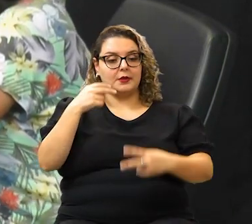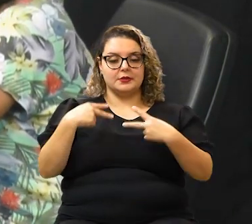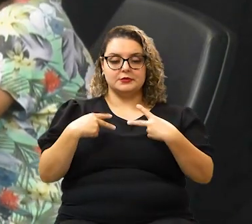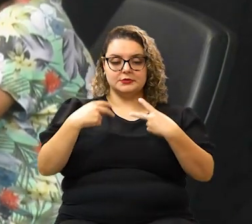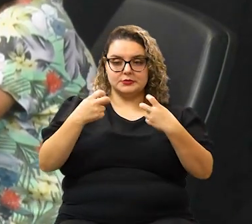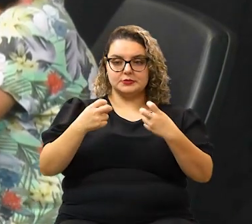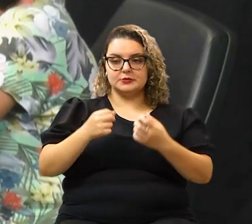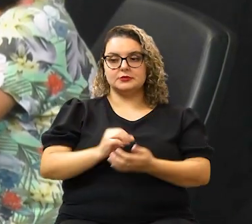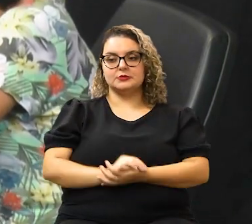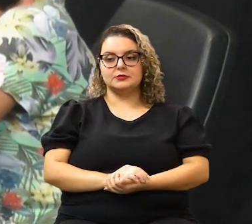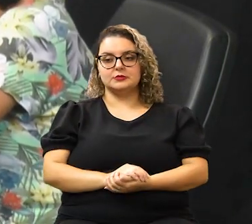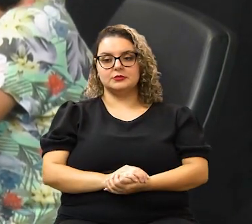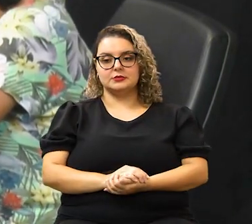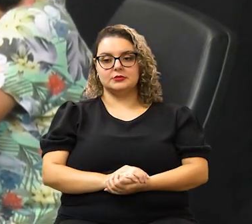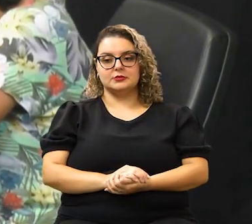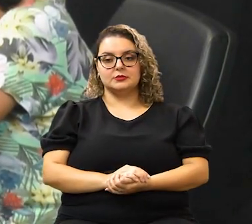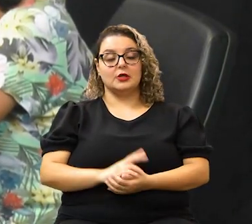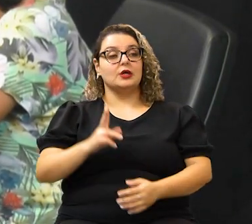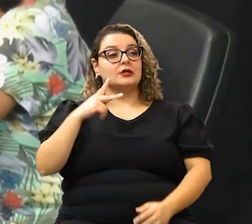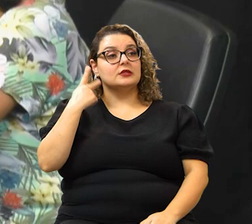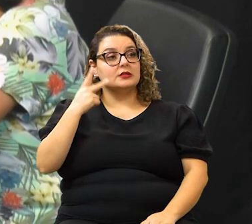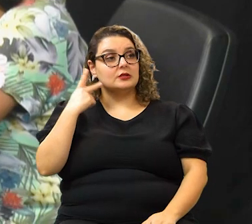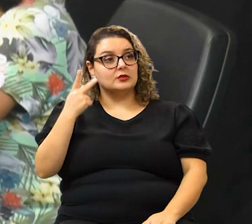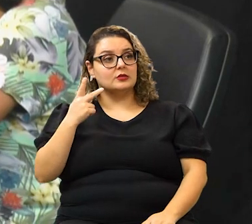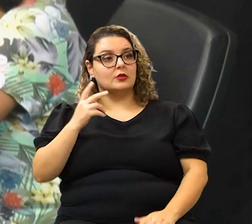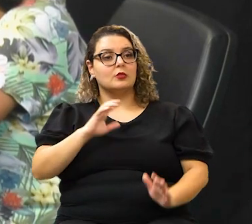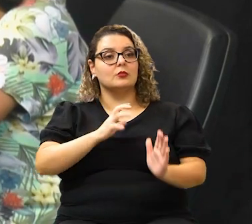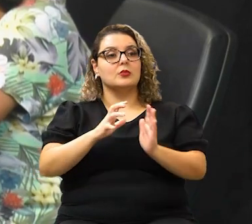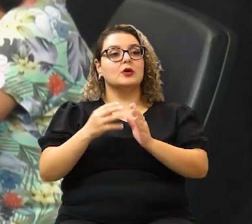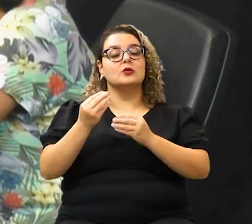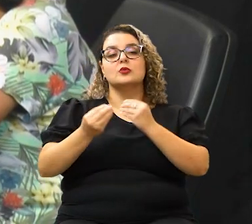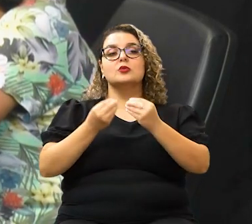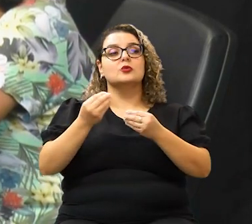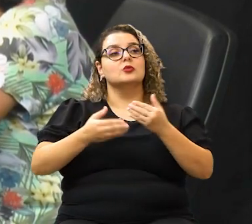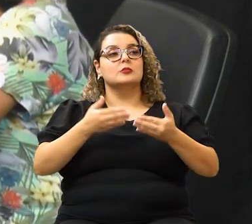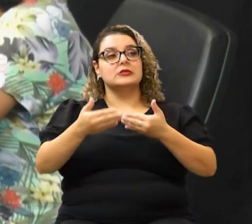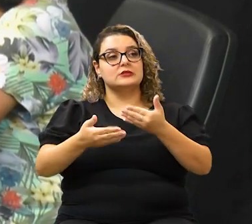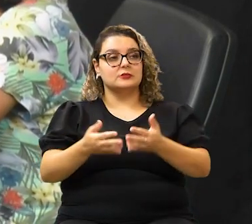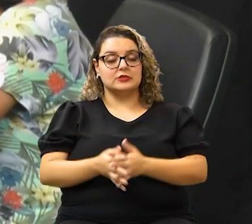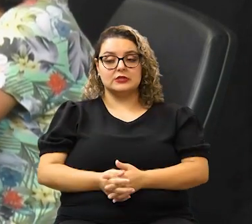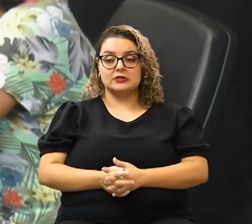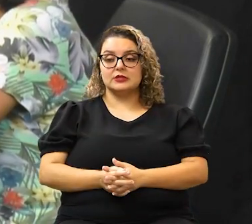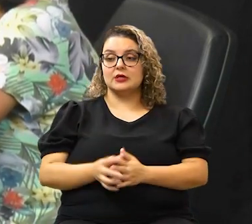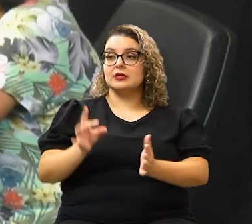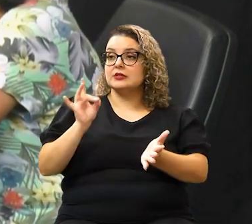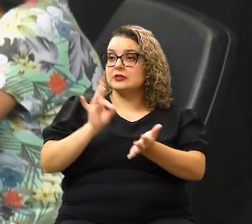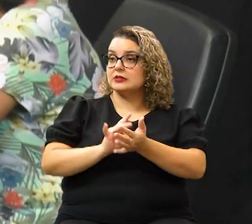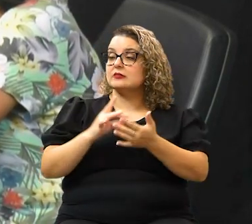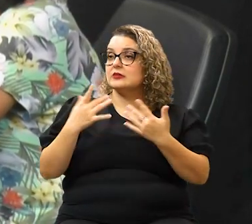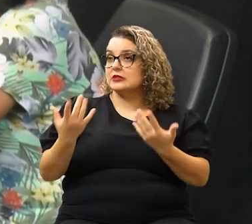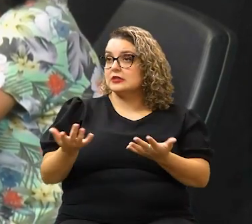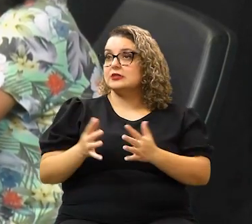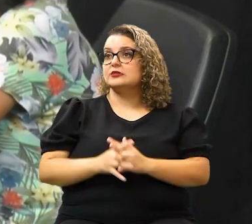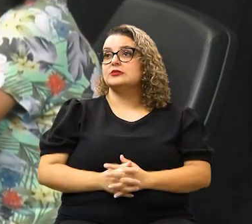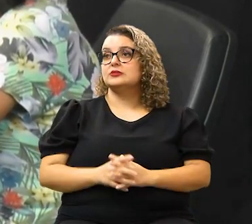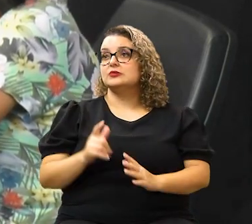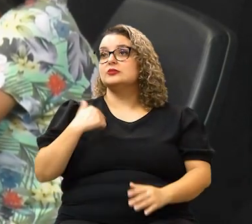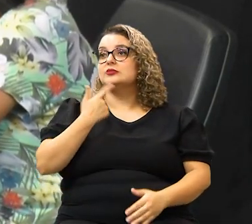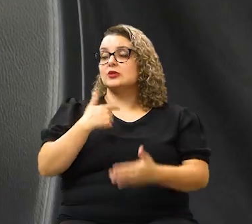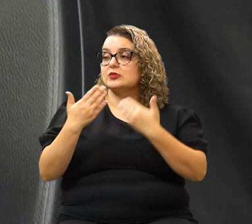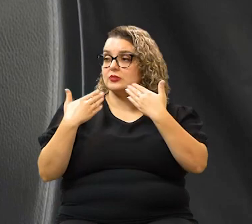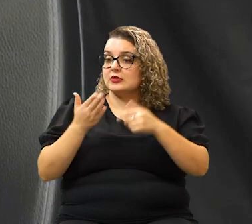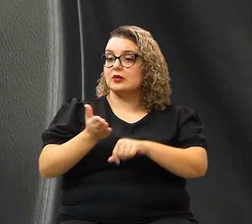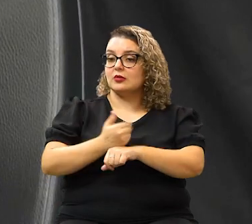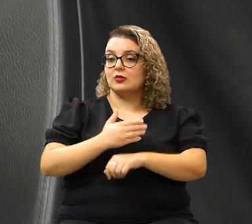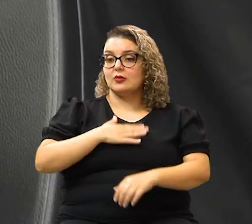viu aí na questão da política partidária. Como foi esse processo? Na verdade, até a gente comentava antes,